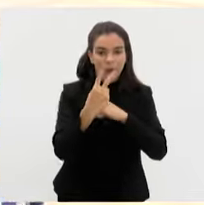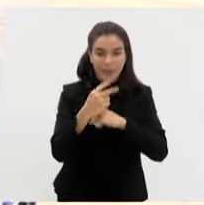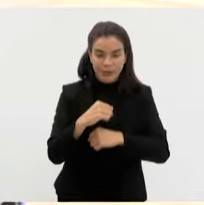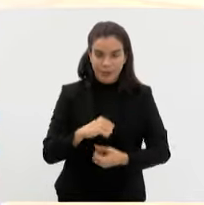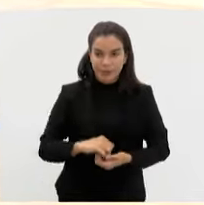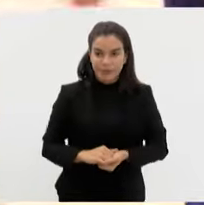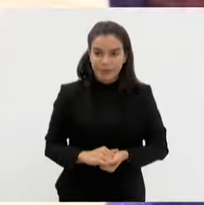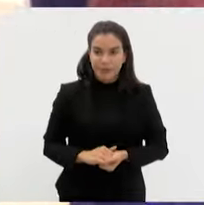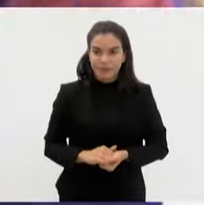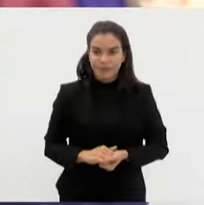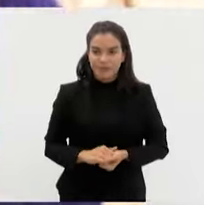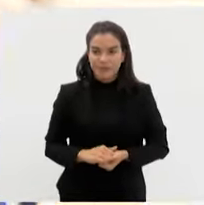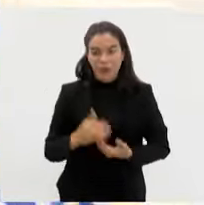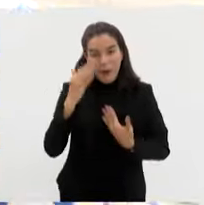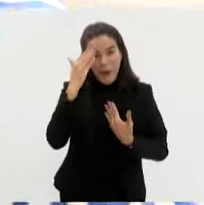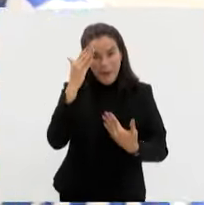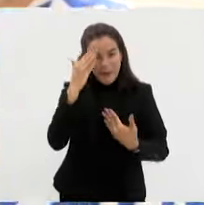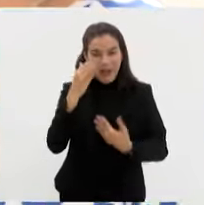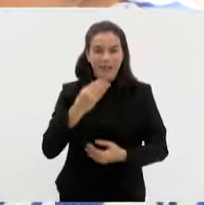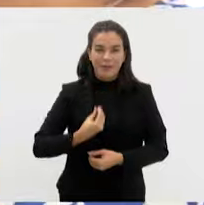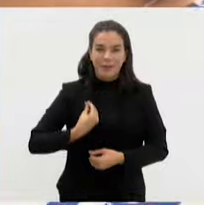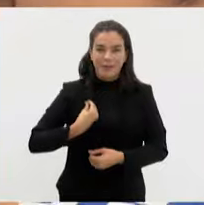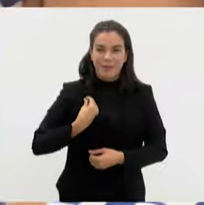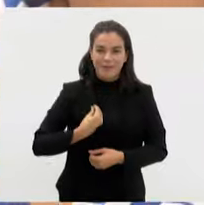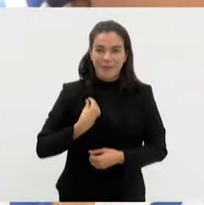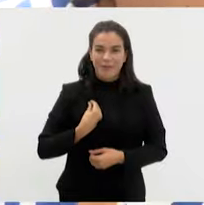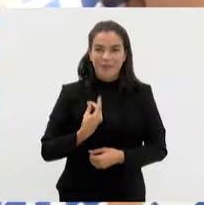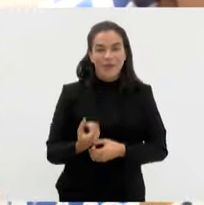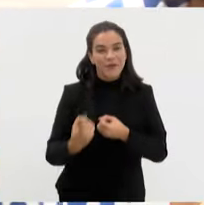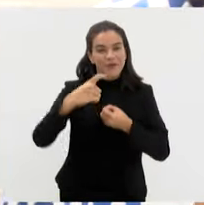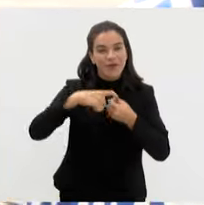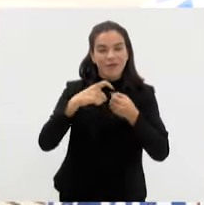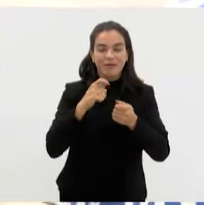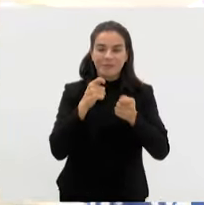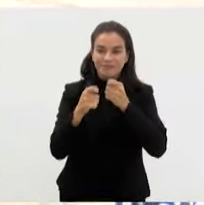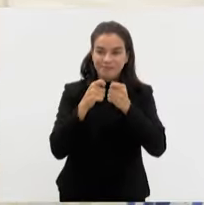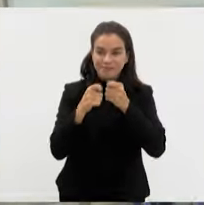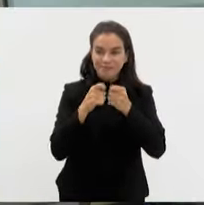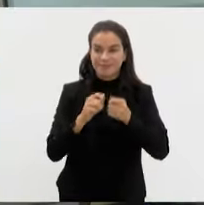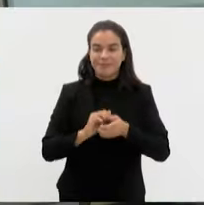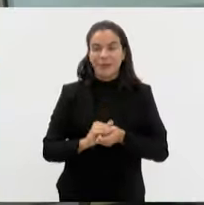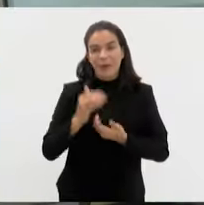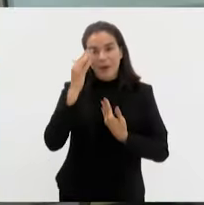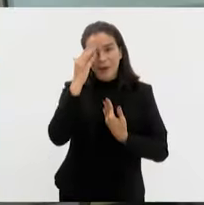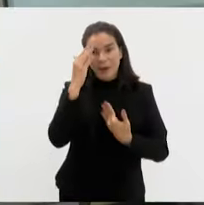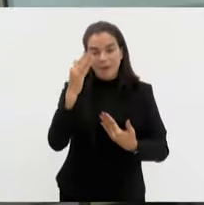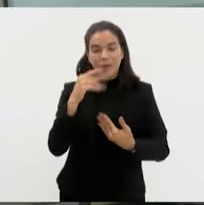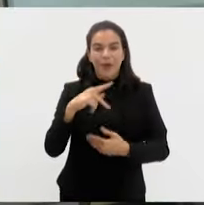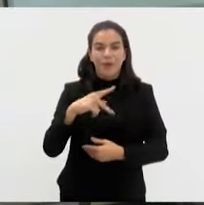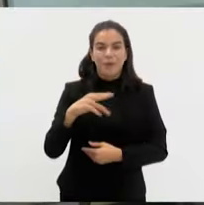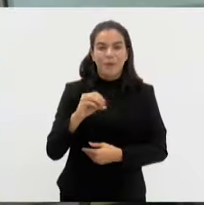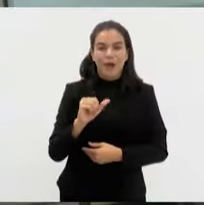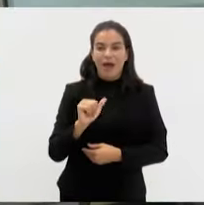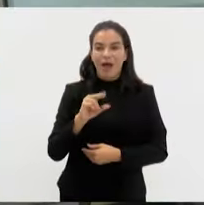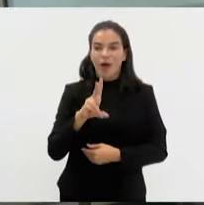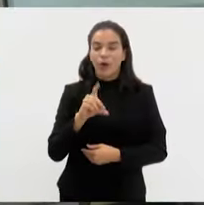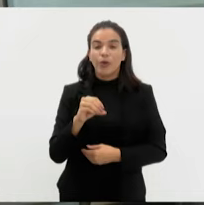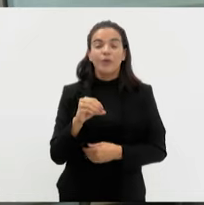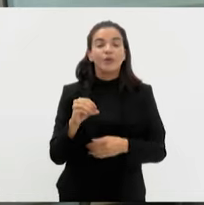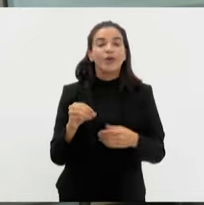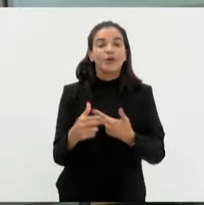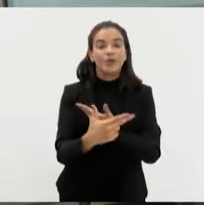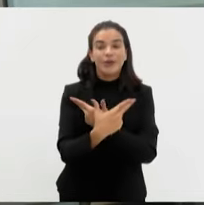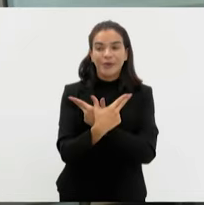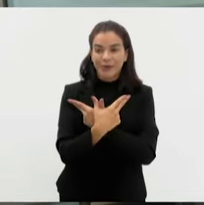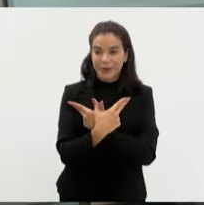estado. Obrigado, Júlia, pela participação. Vicente, voltamos com você no estúdio. Obrigado, Paulo Vitor. E o Cristo